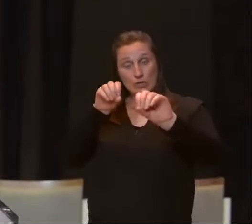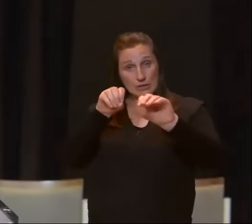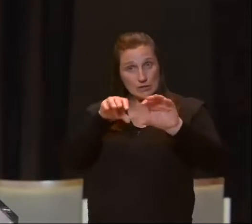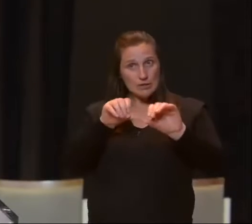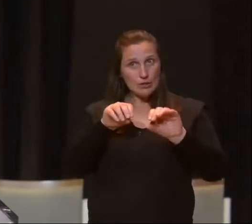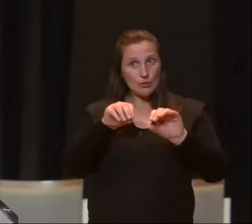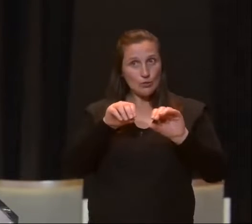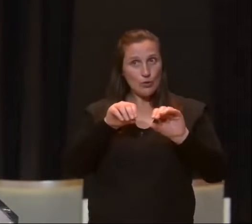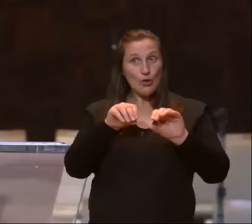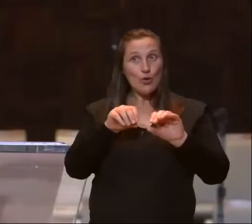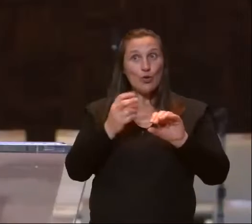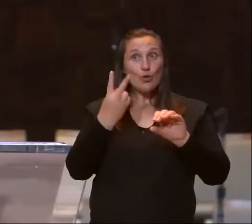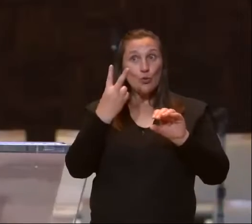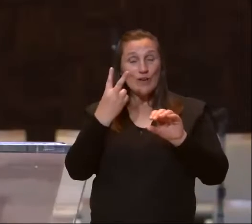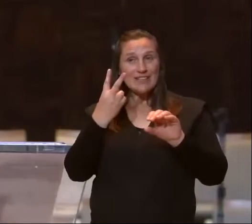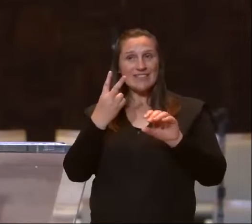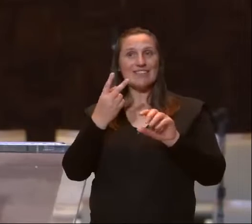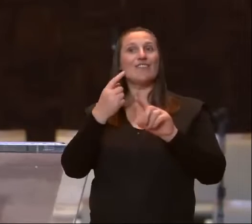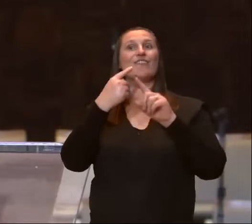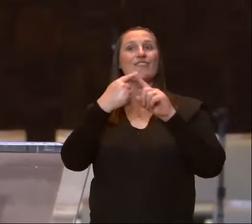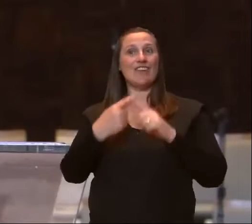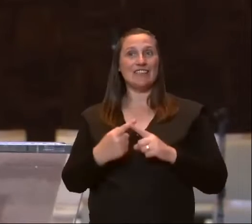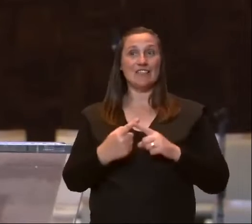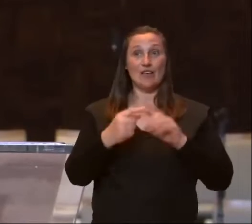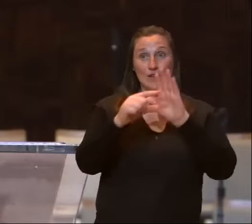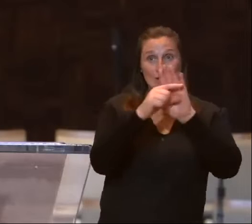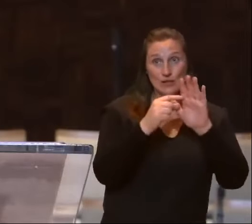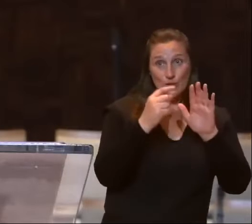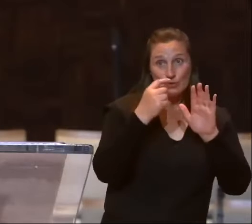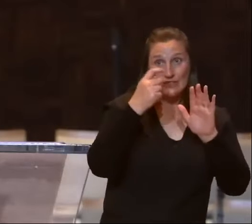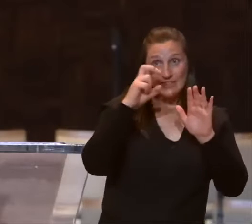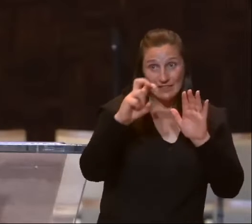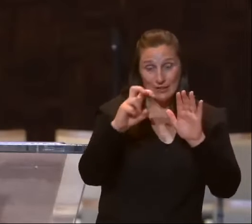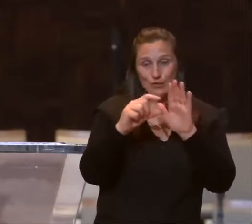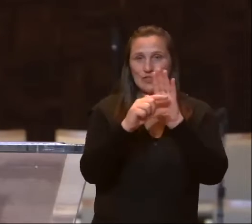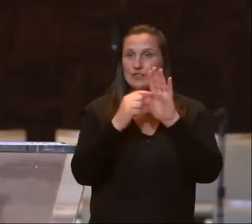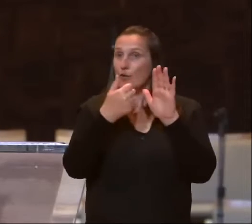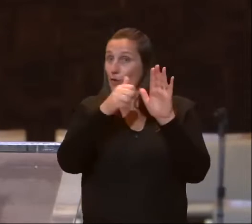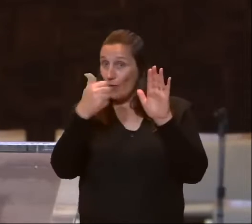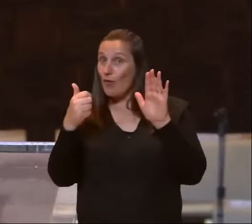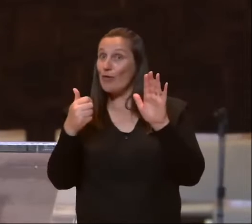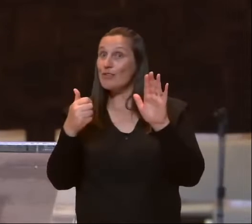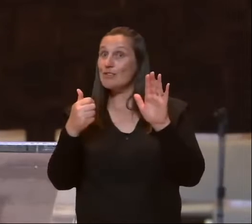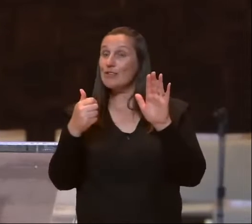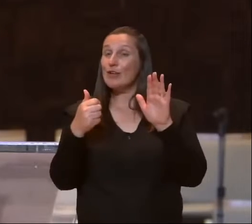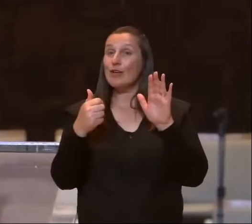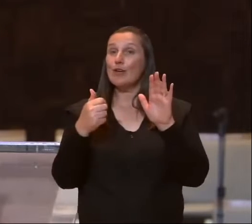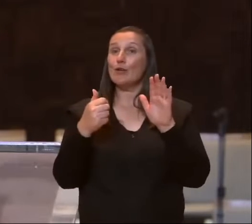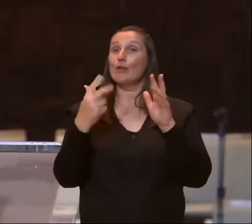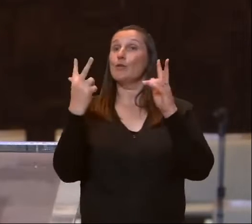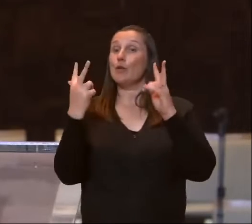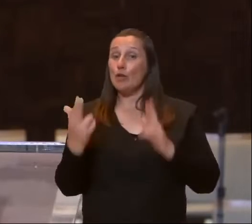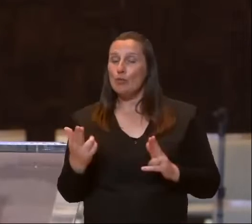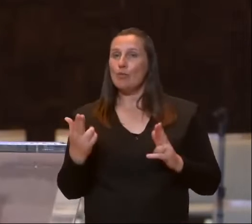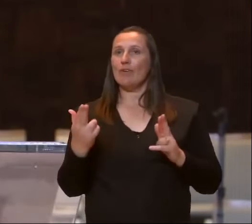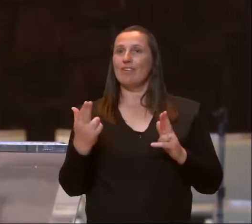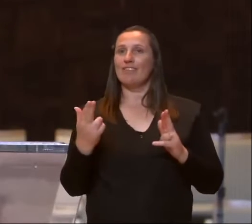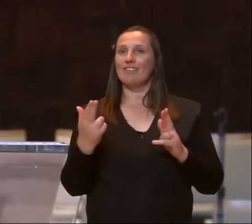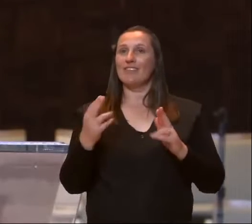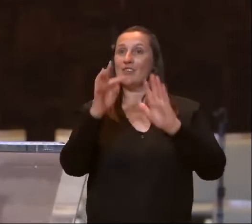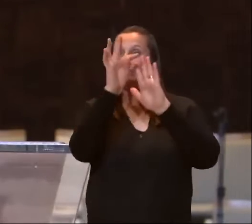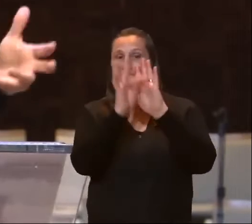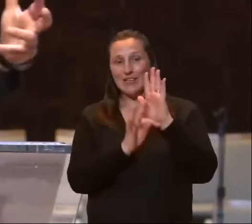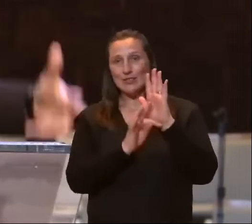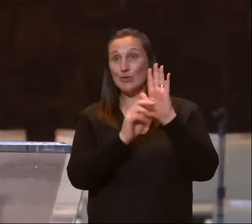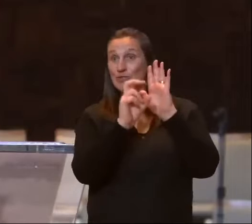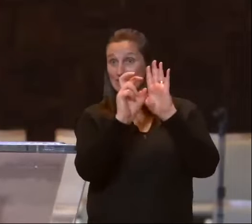vezes. No versículo 5 e no versículo 11. O mesmo texto se repete. É como se